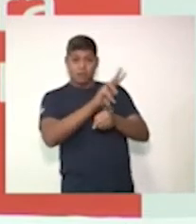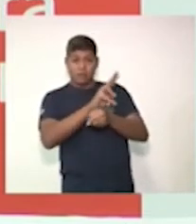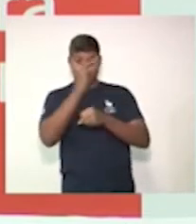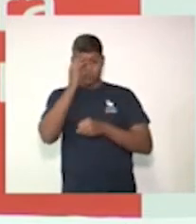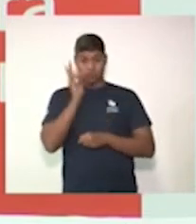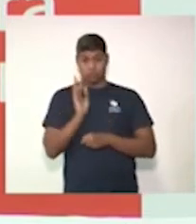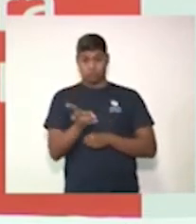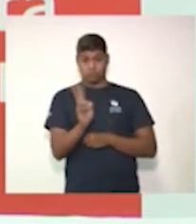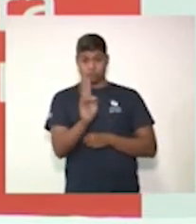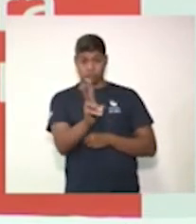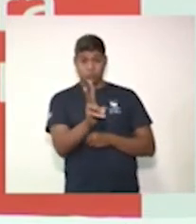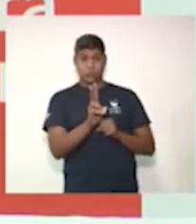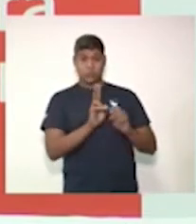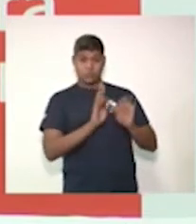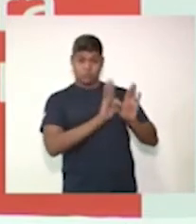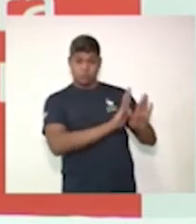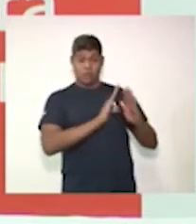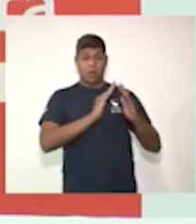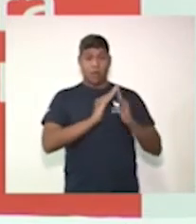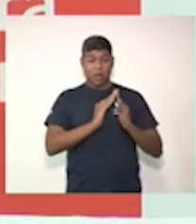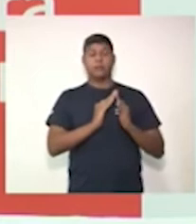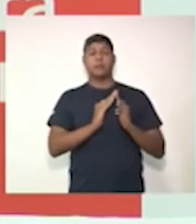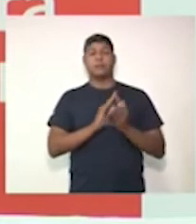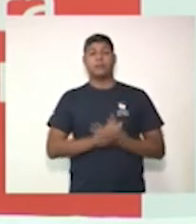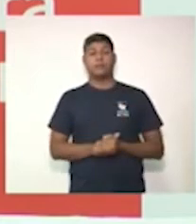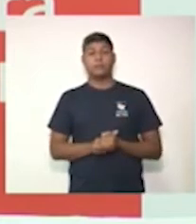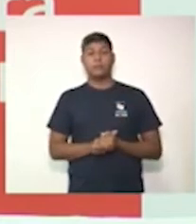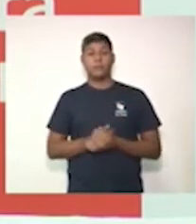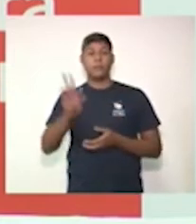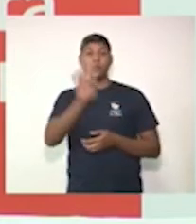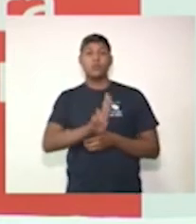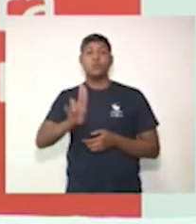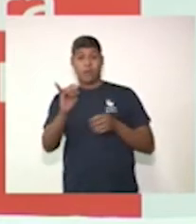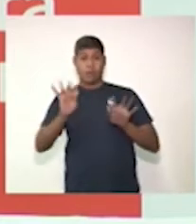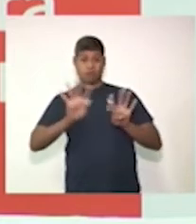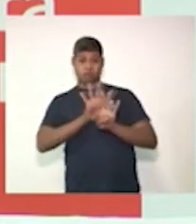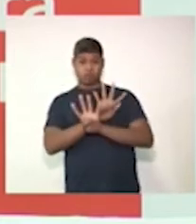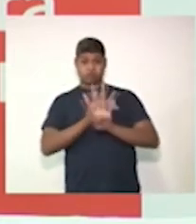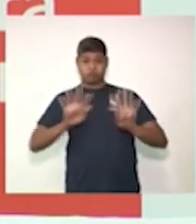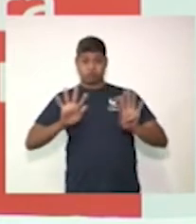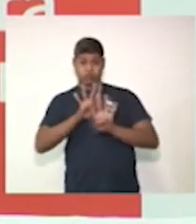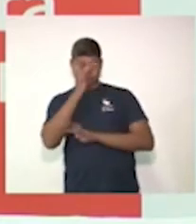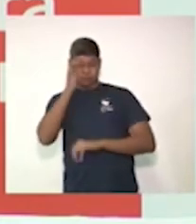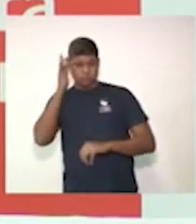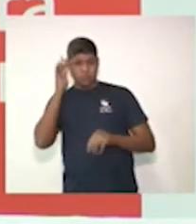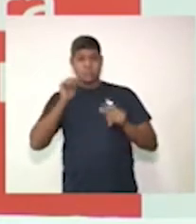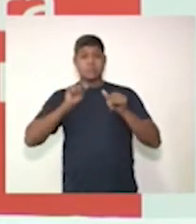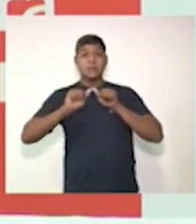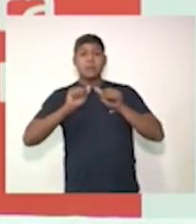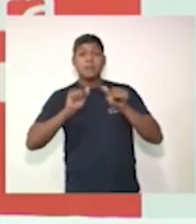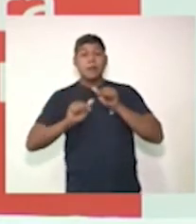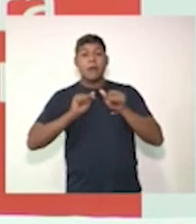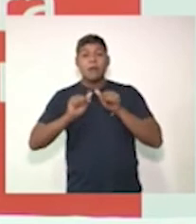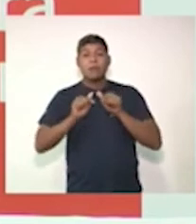que permaneceu dentro de casa, que passou a utilizar máscara, todo esse trabalho feito